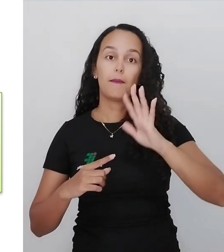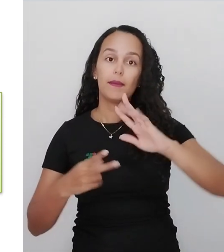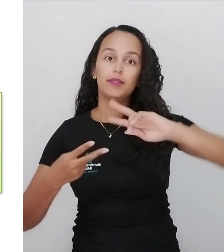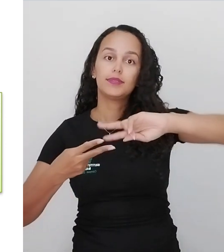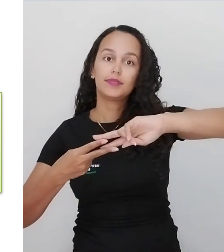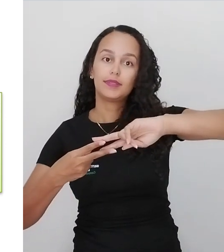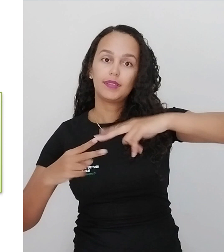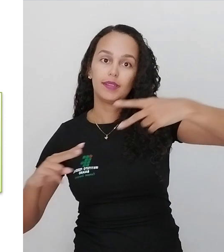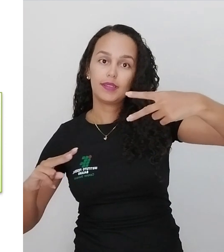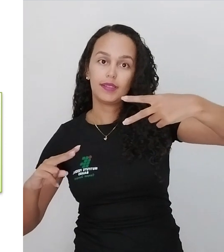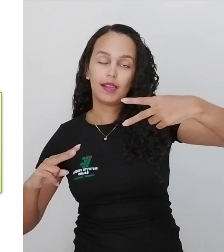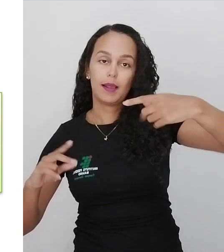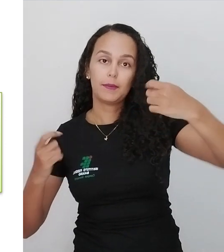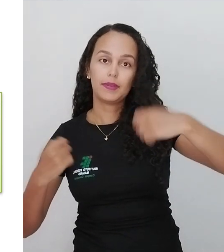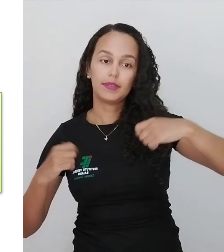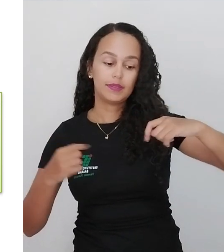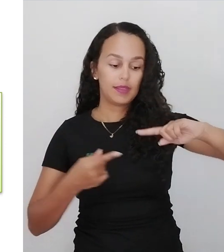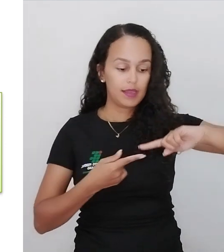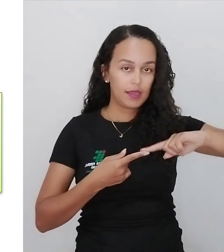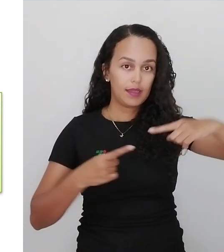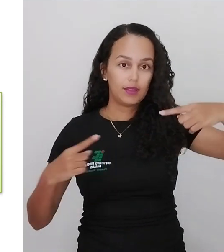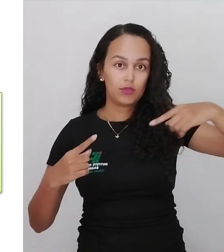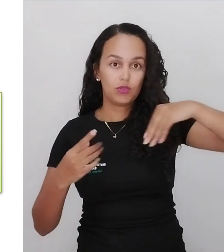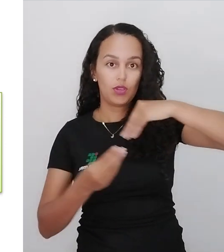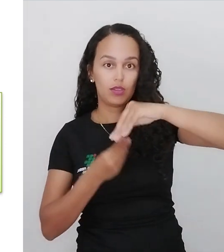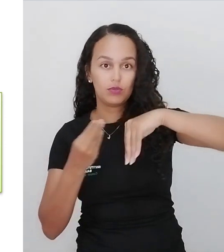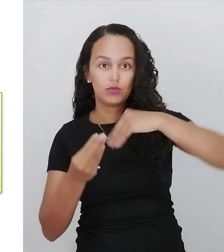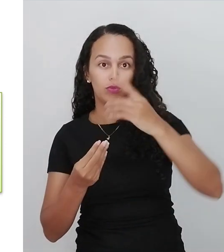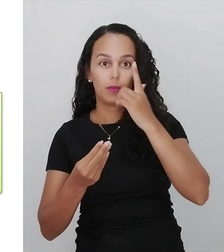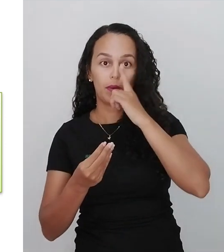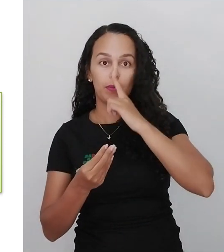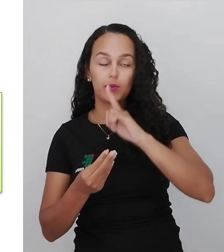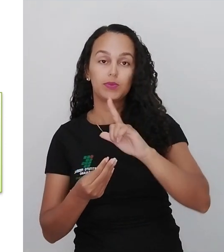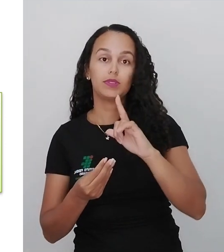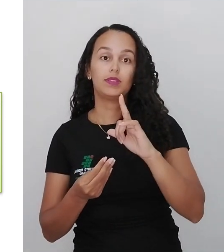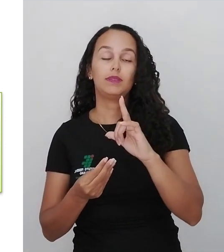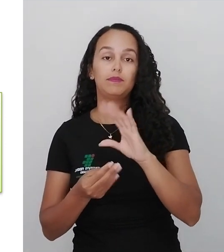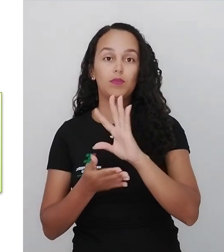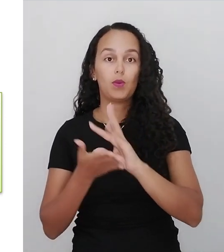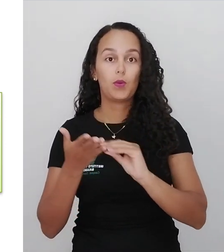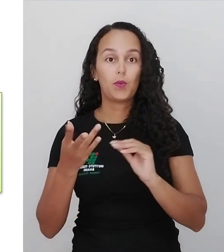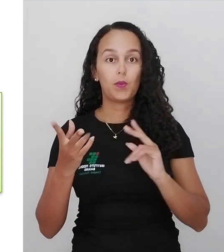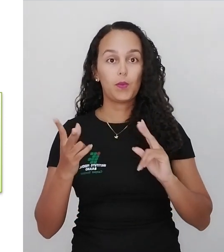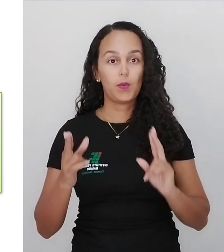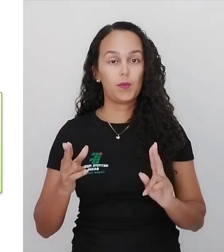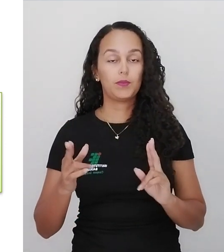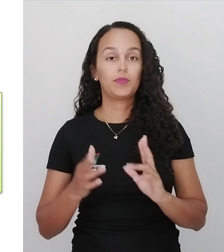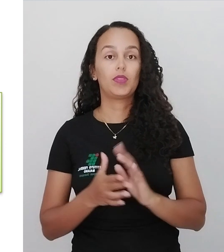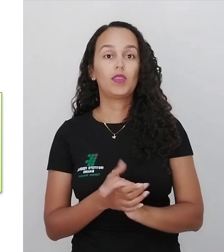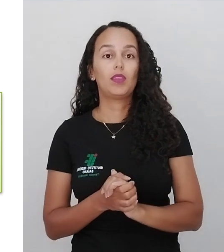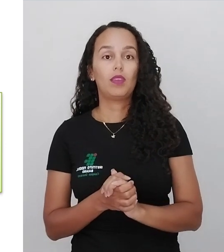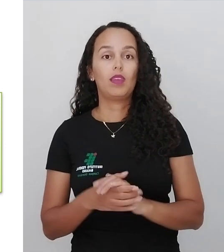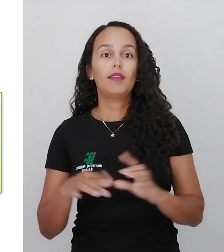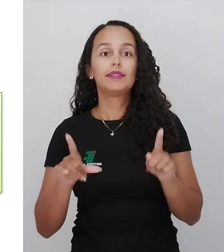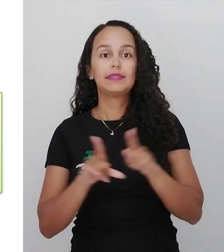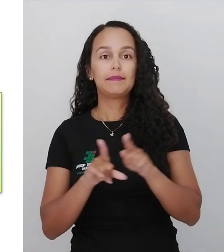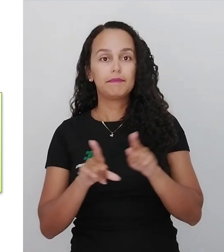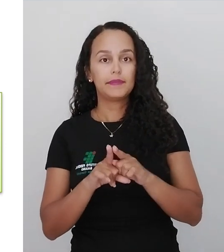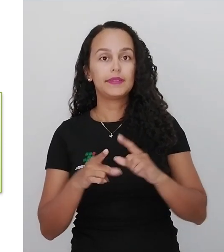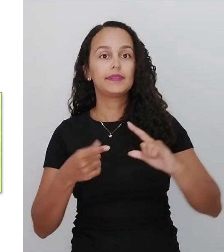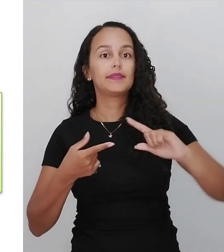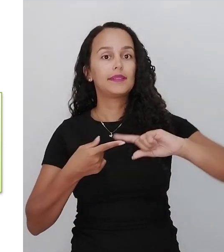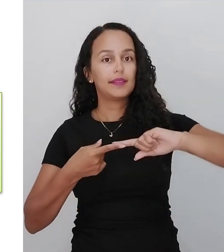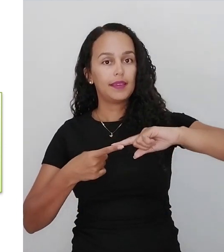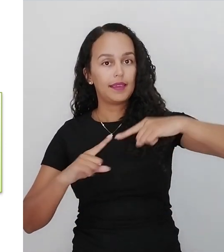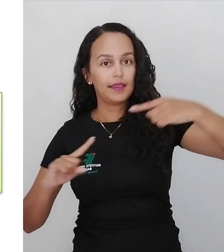E graças à presença do RNA é possível, né, a produção de proteínas, que nós sabemos